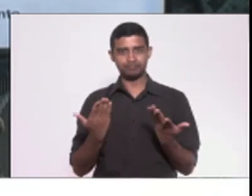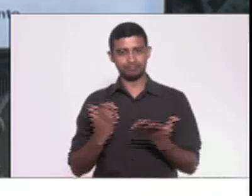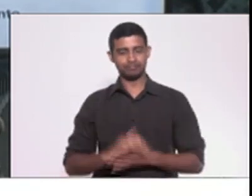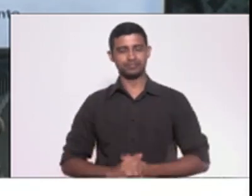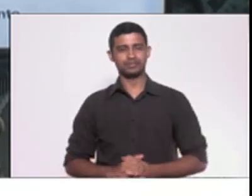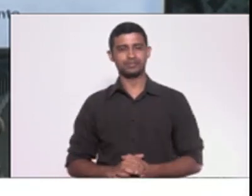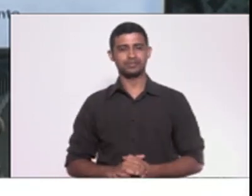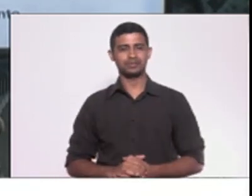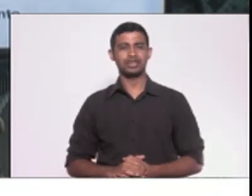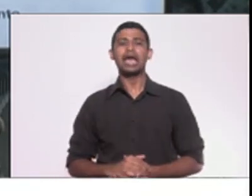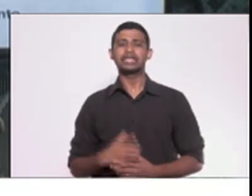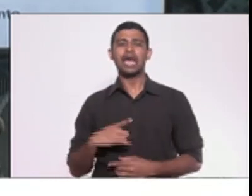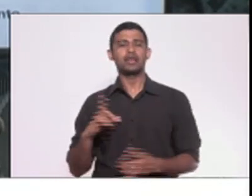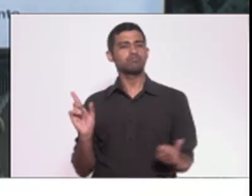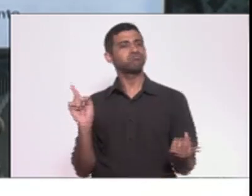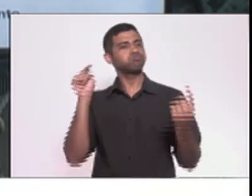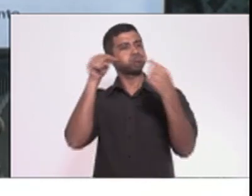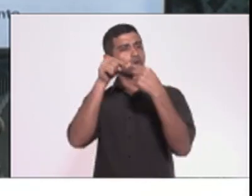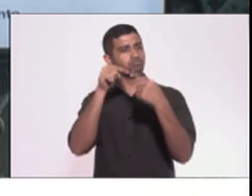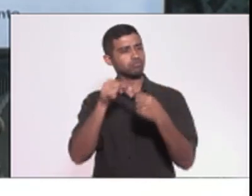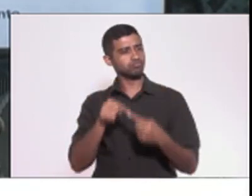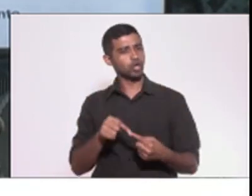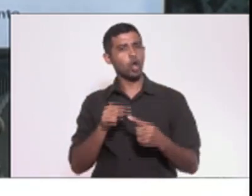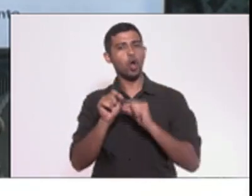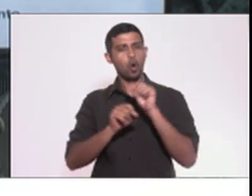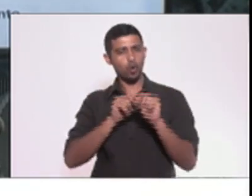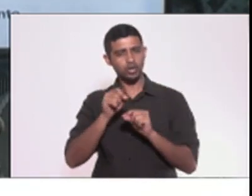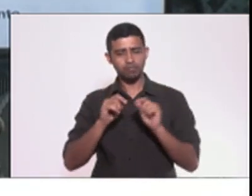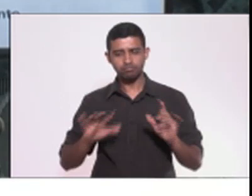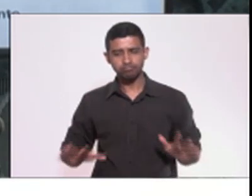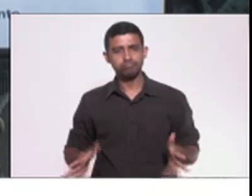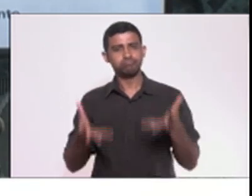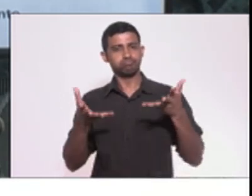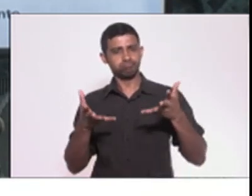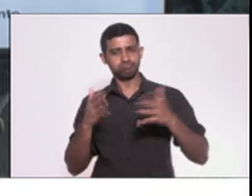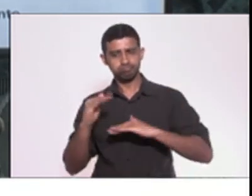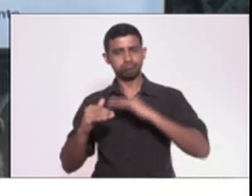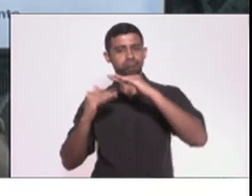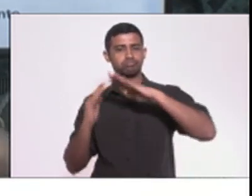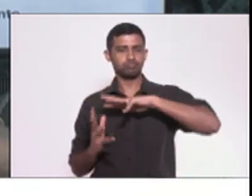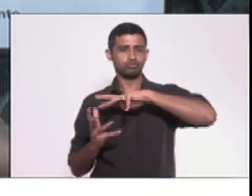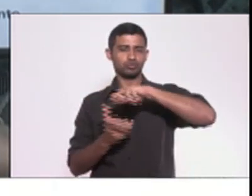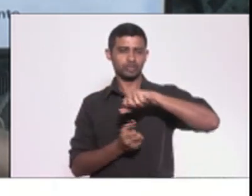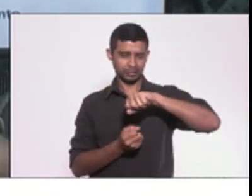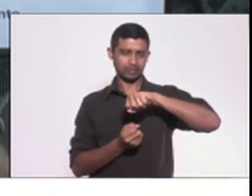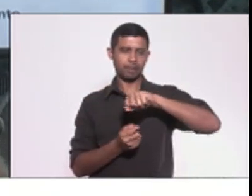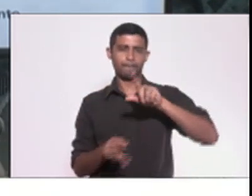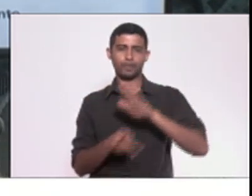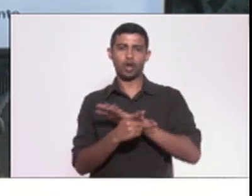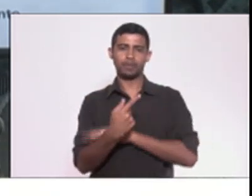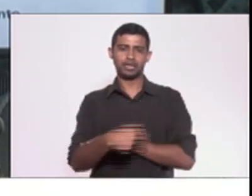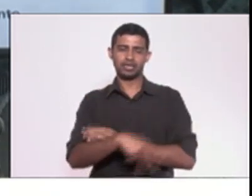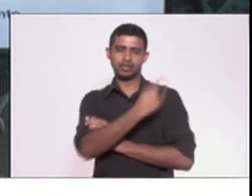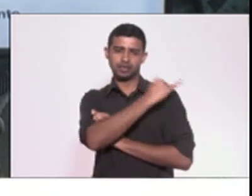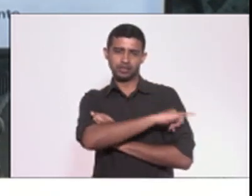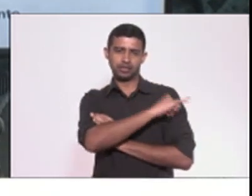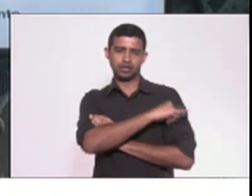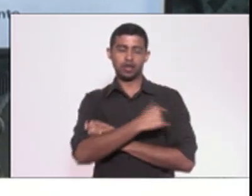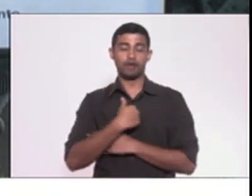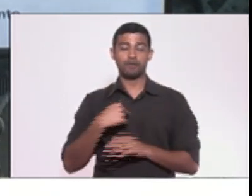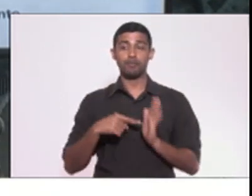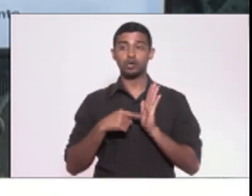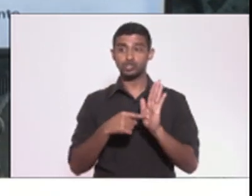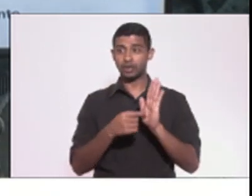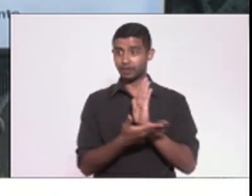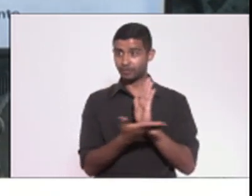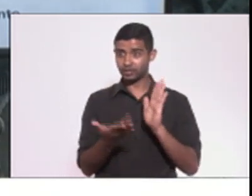os mesmos objetivos de promover o desenvolvimento sustentável do Estado. Pode passar, por favor. E aqui eu trouxe para vocês, logo